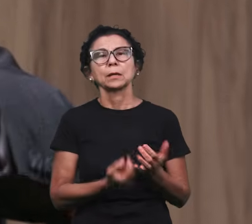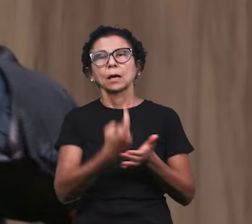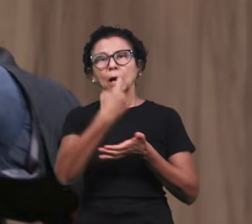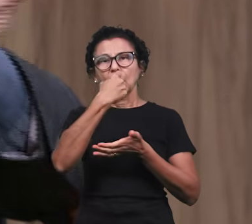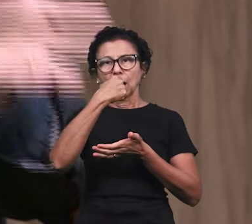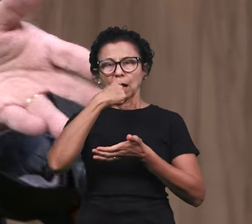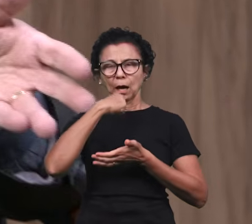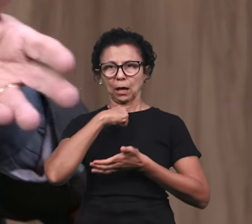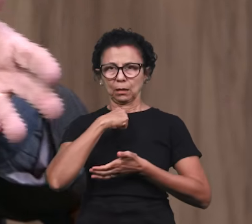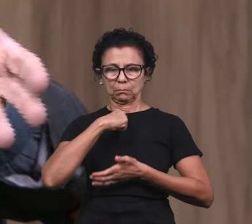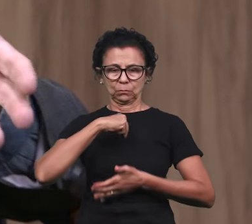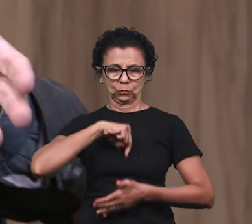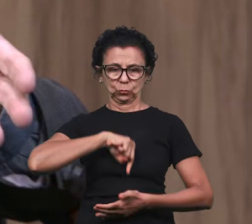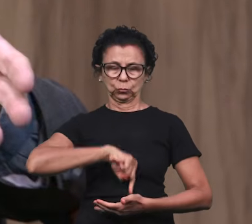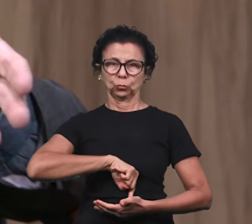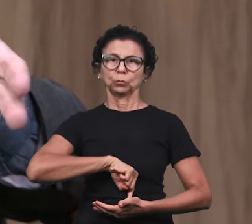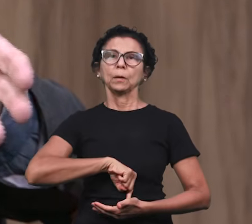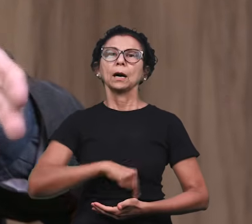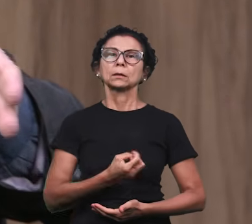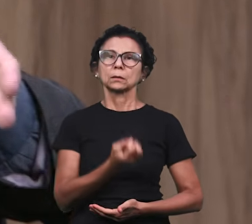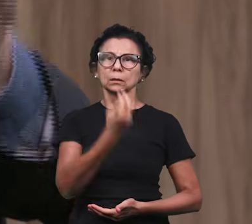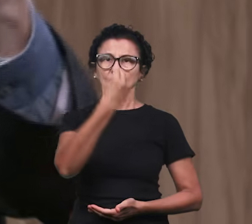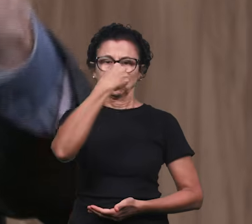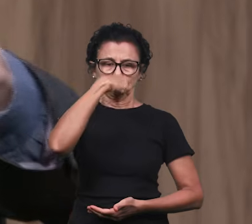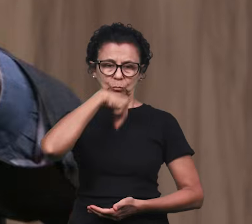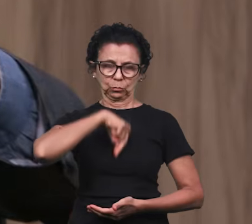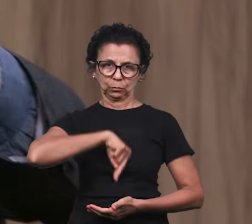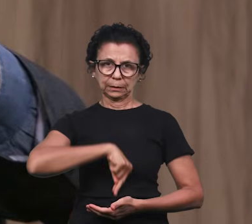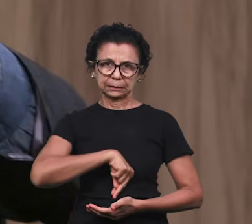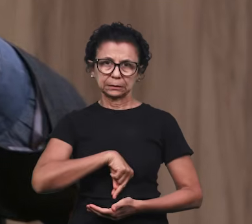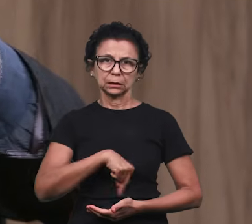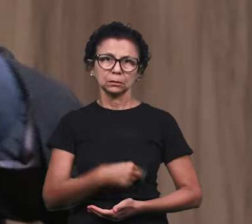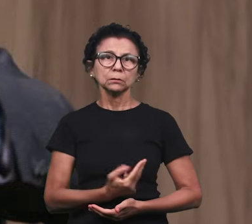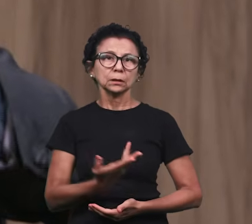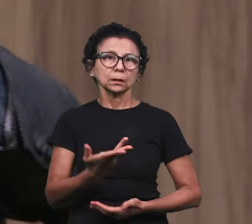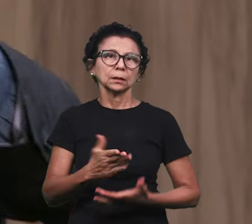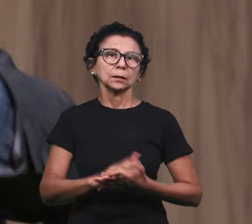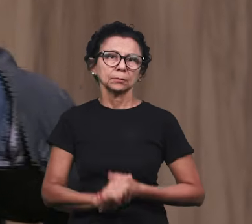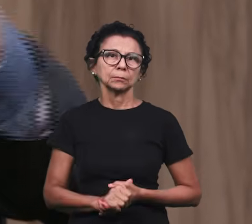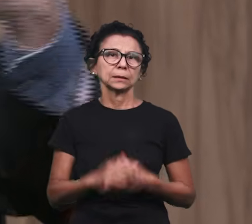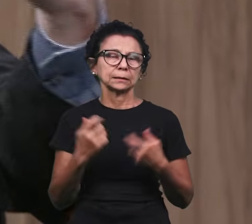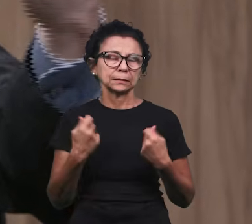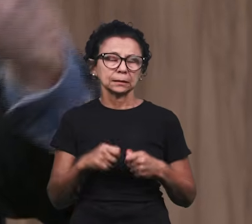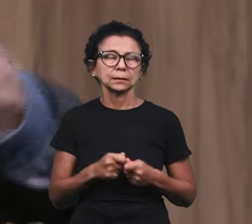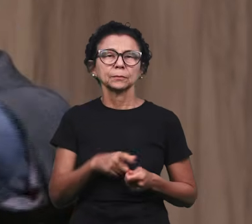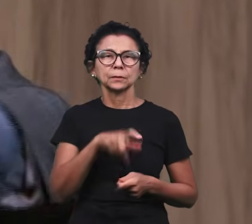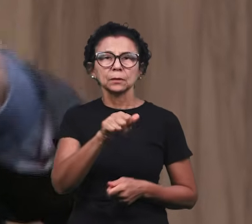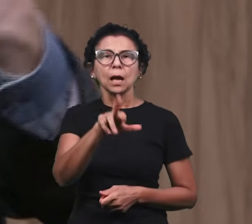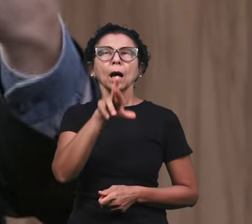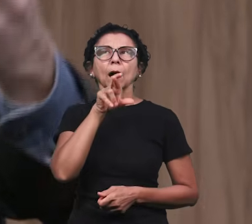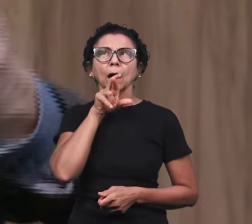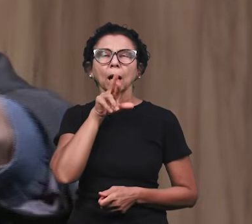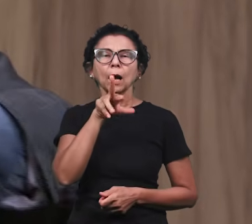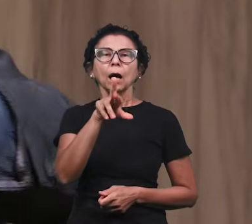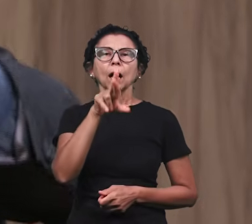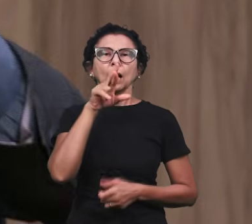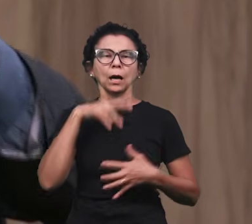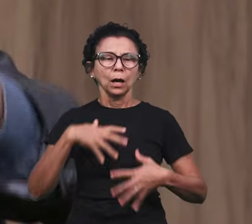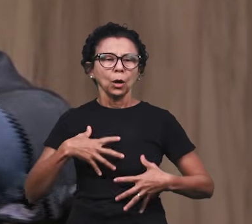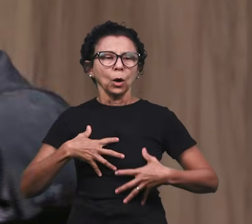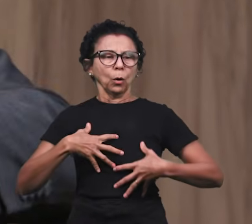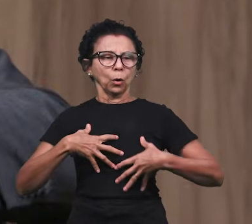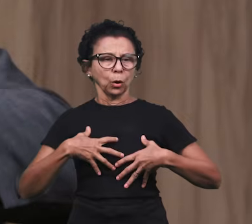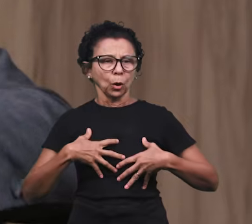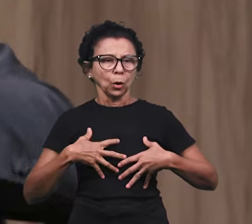porque durante a parada uma das manobras é a intubação orotraqueal para que esse paciente tenha condição de reexpansão pulmonar,